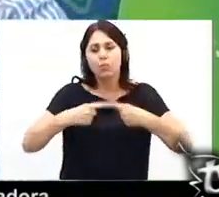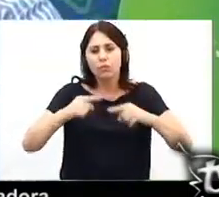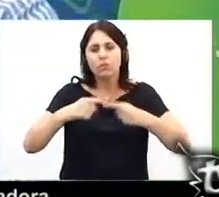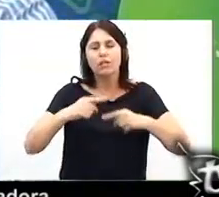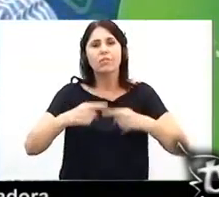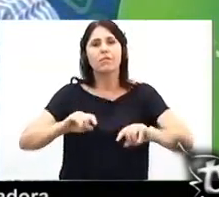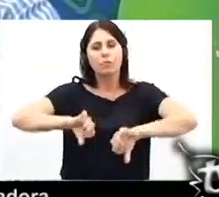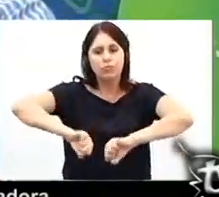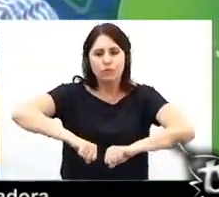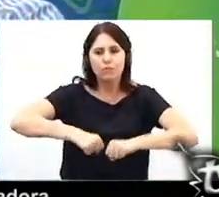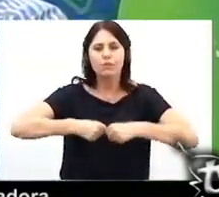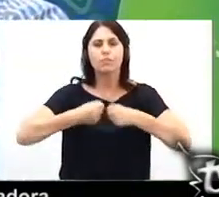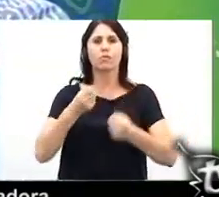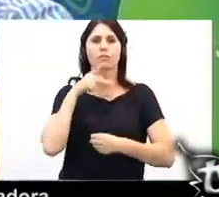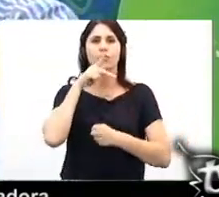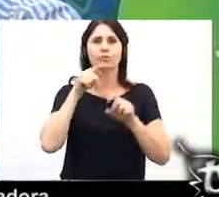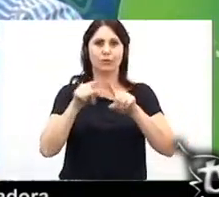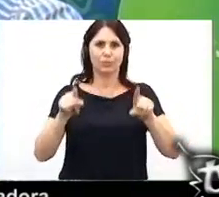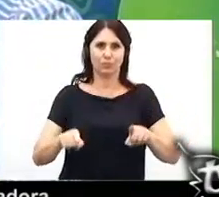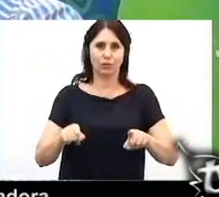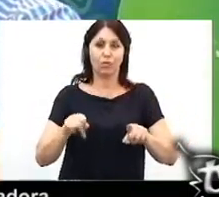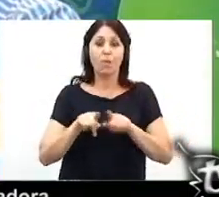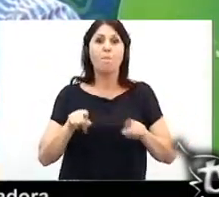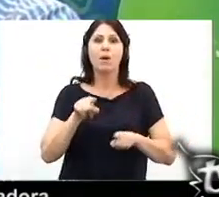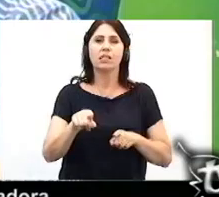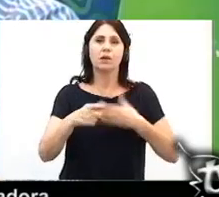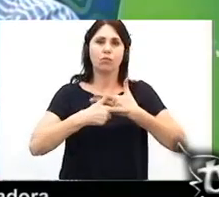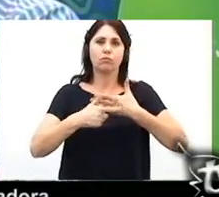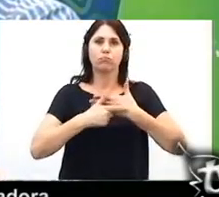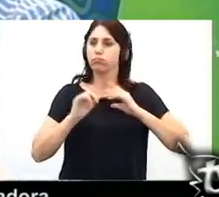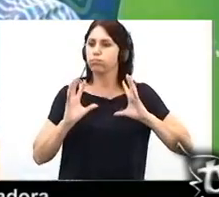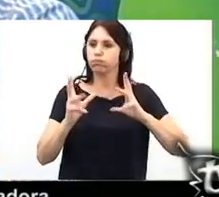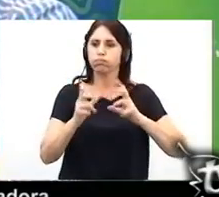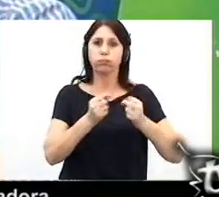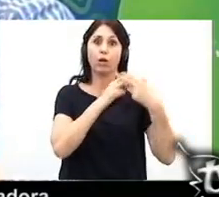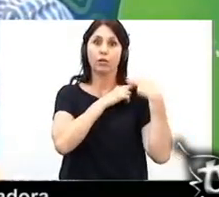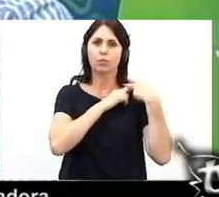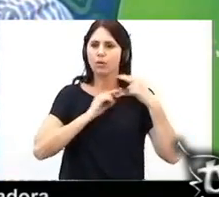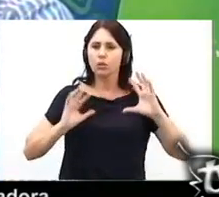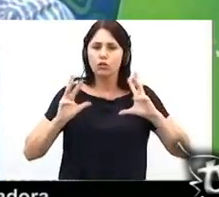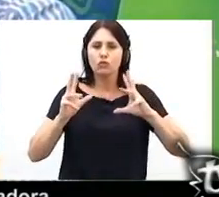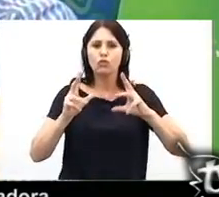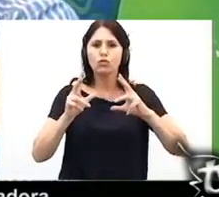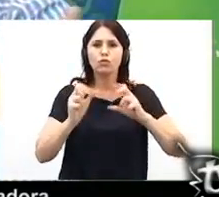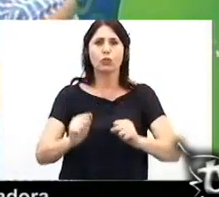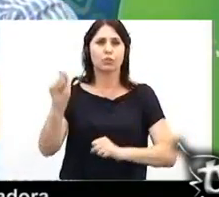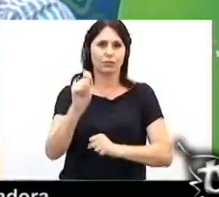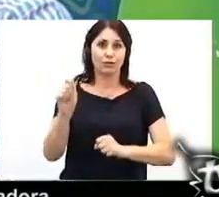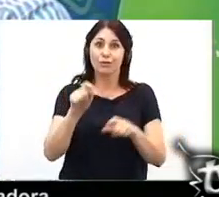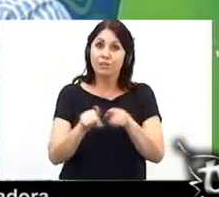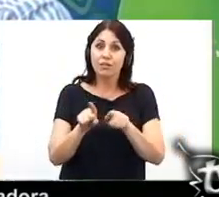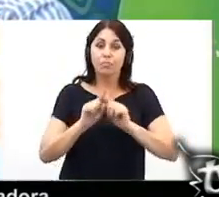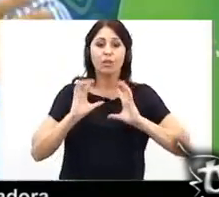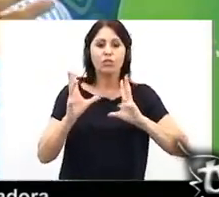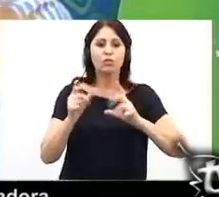a cidade. Mas, pelo contrário, é uma construção onde a universidade coloca-se como uma das parceiras